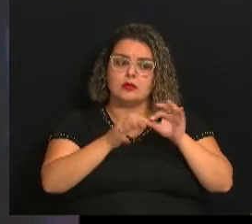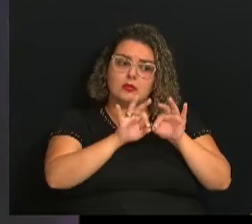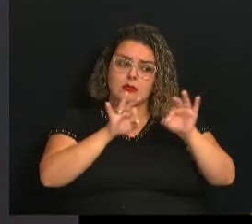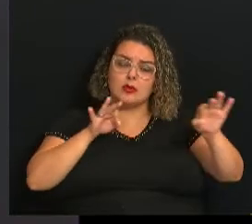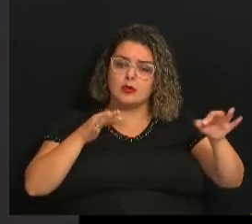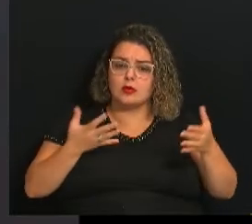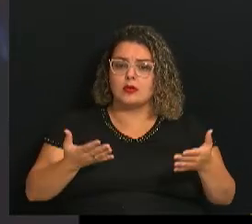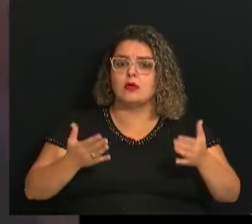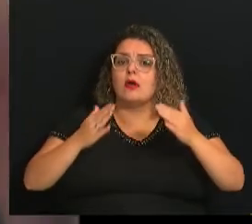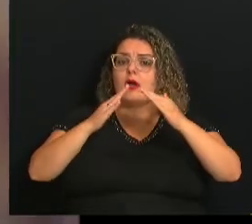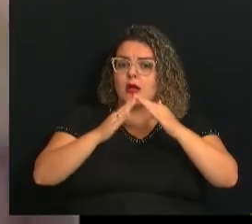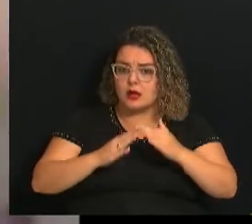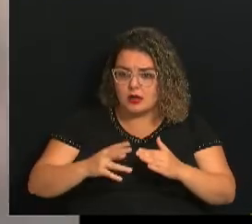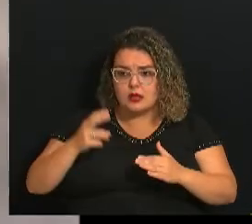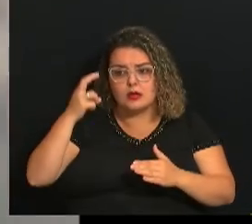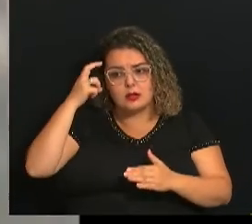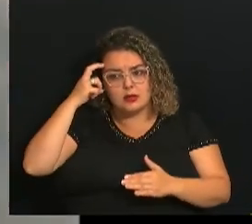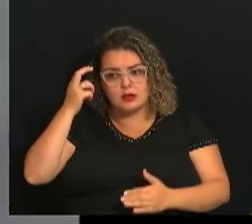de cultura.